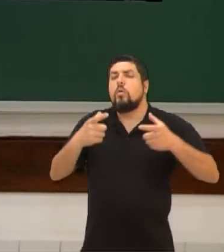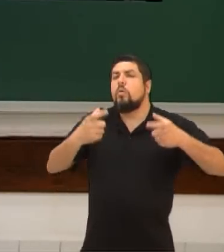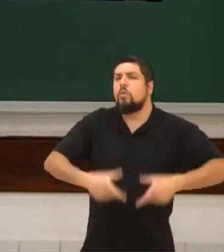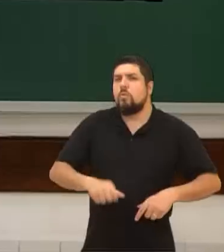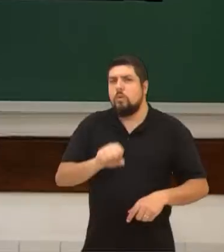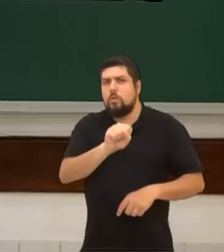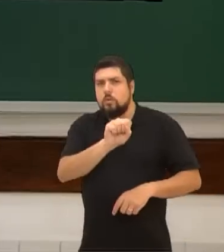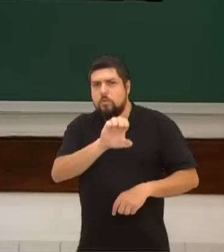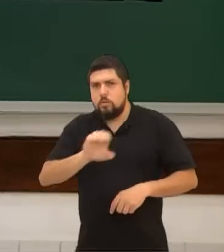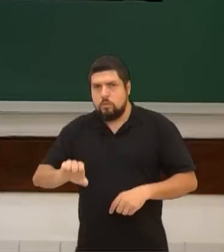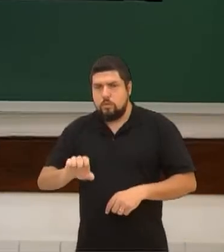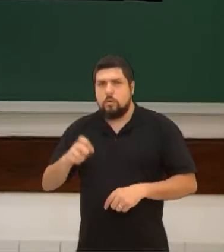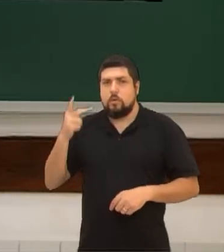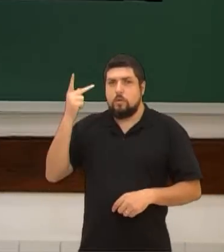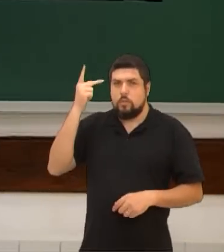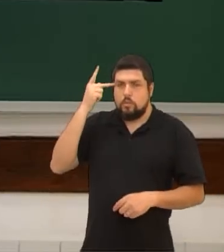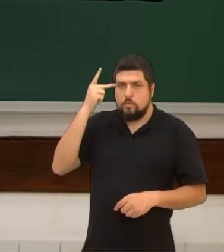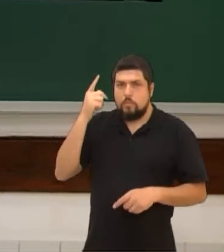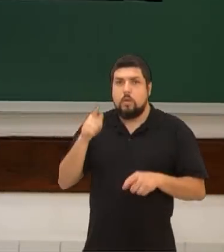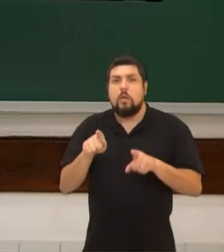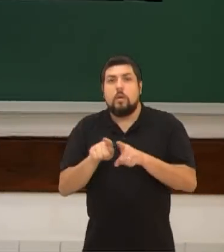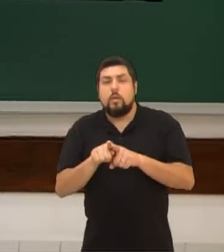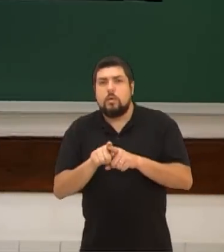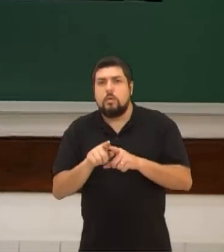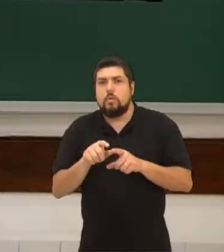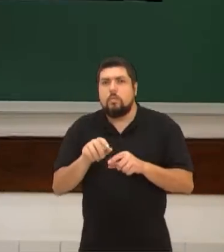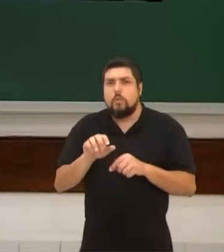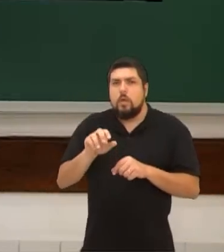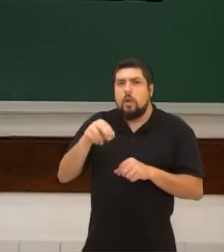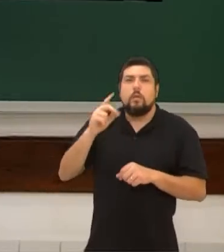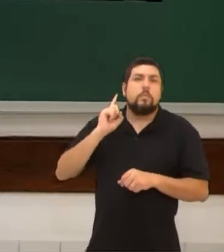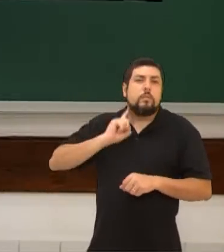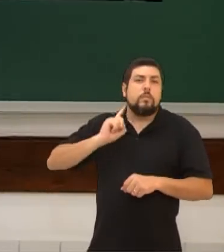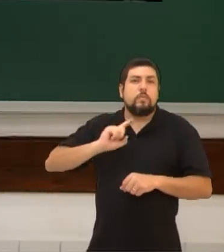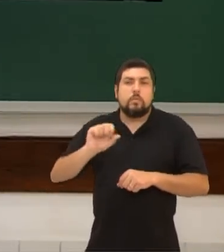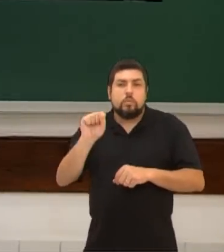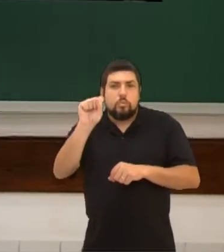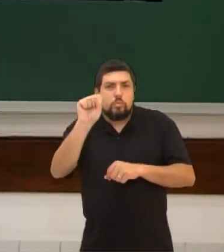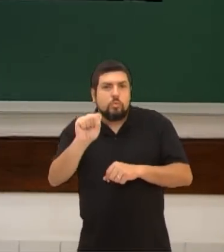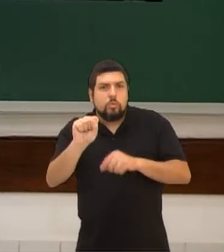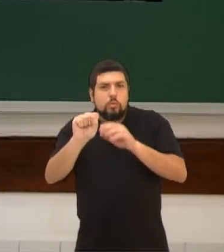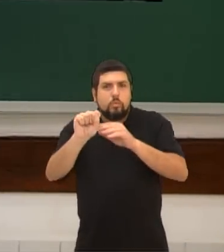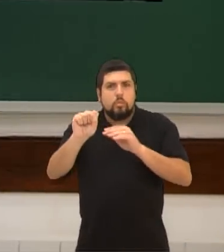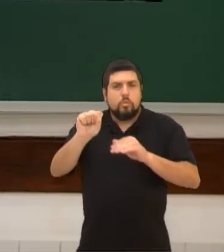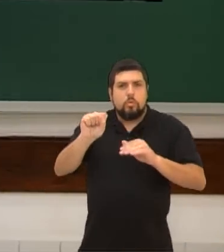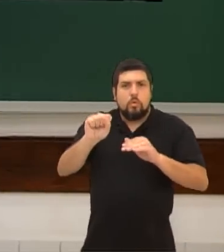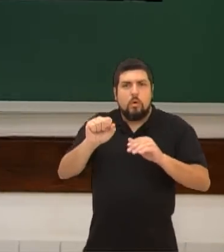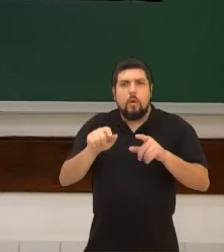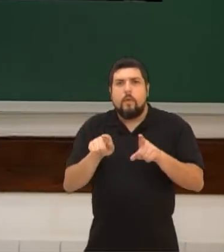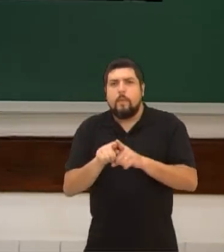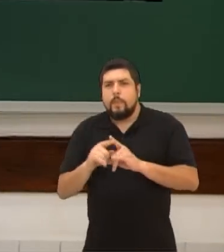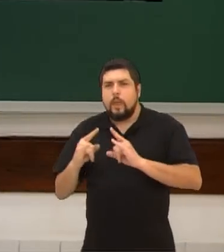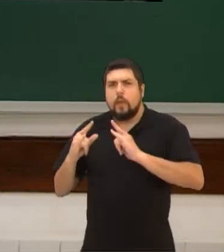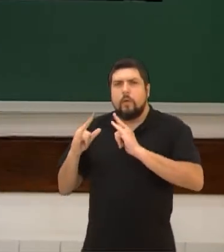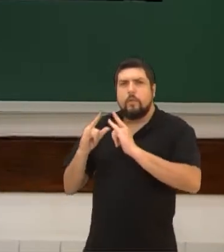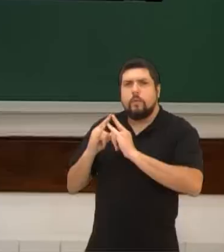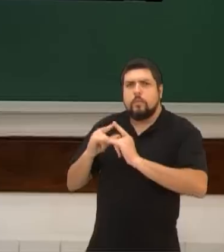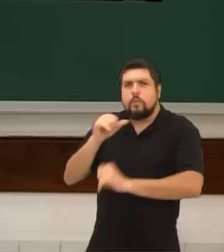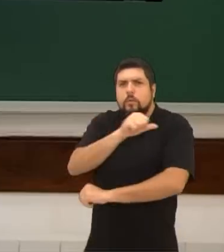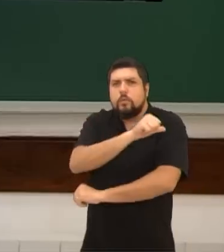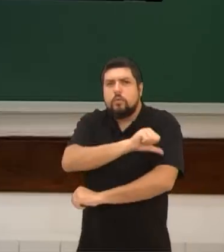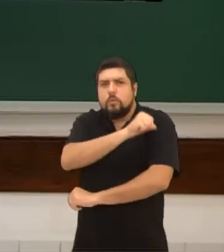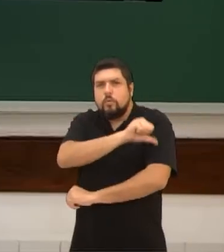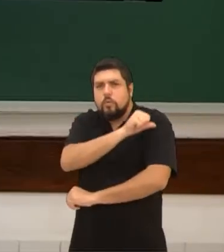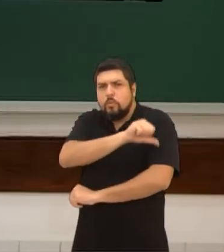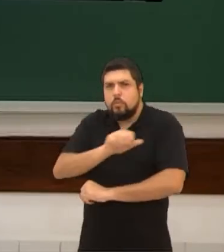sudeste, no estado de São Paulo, e algumas regiões, como o sul de Minas Gerais, Baixada Fluminense, norte do Paraná, nós